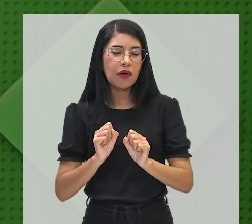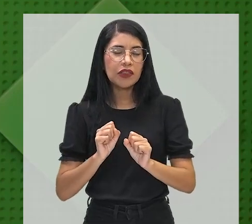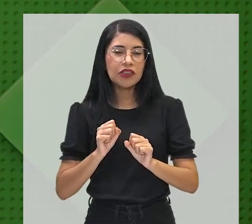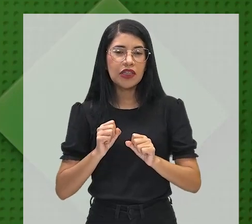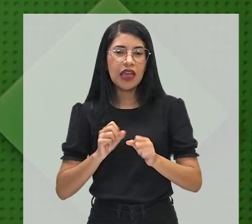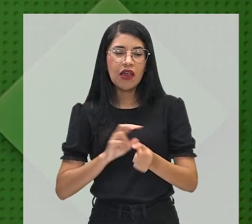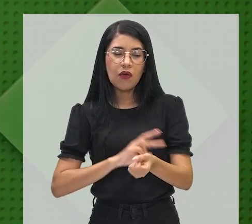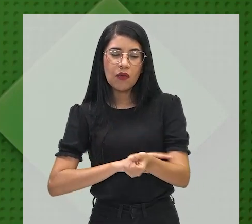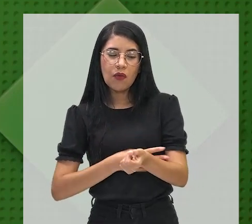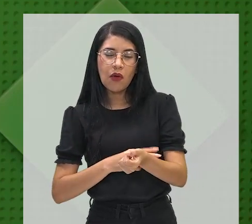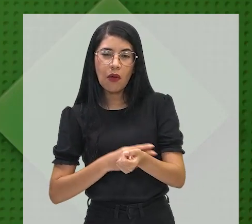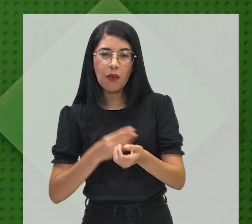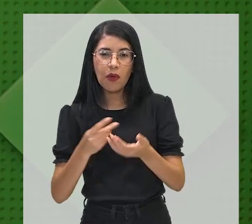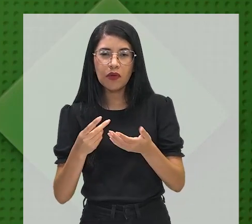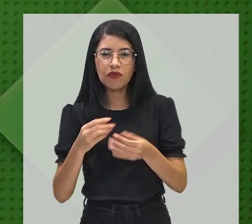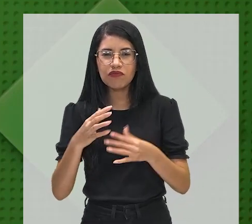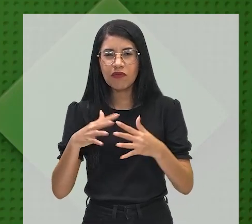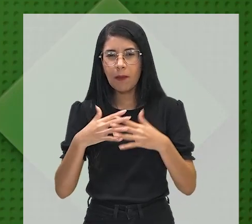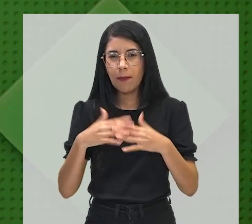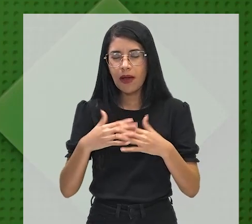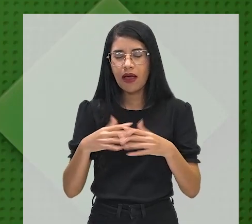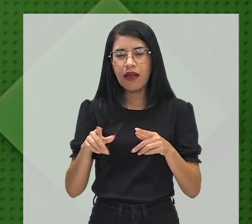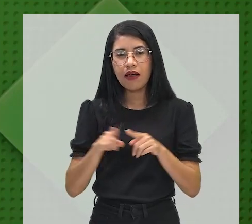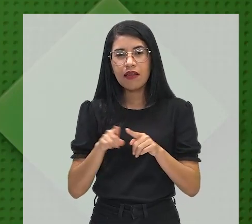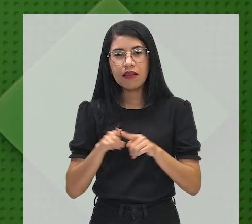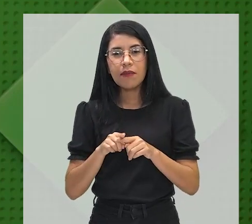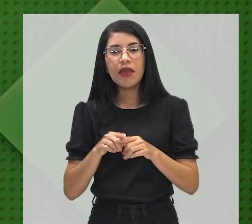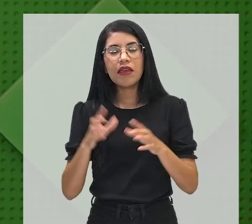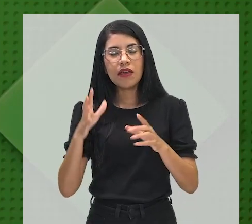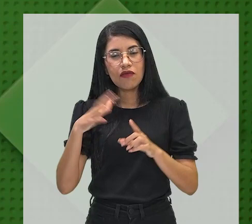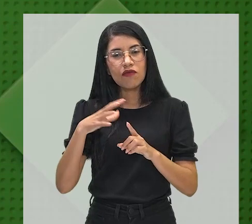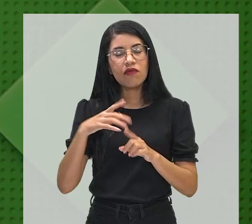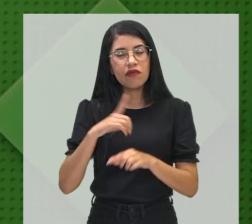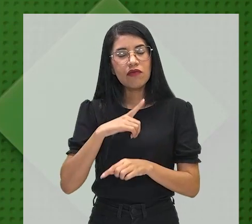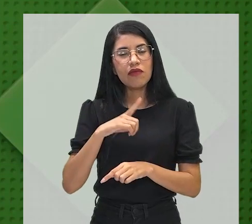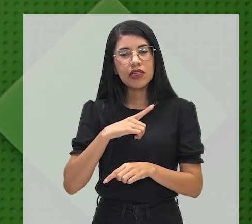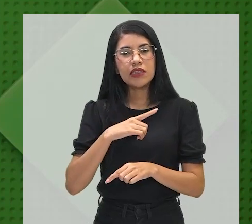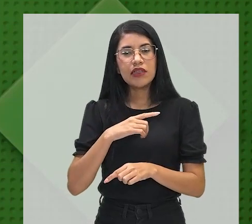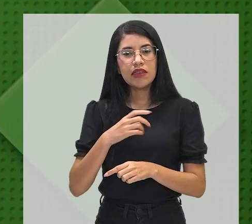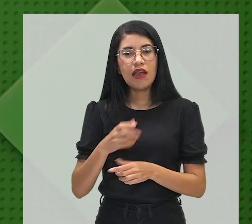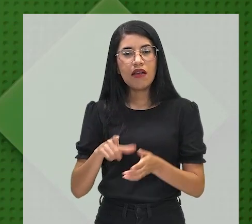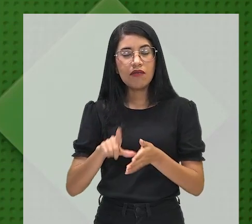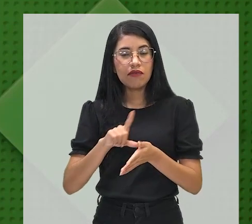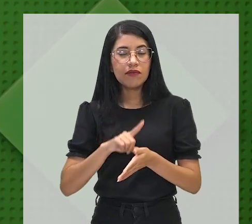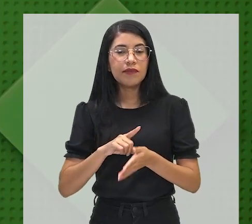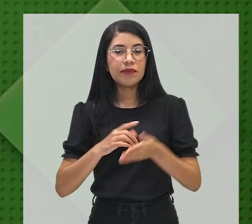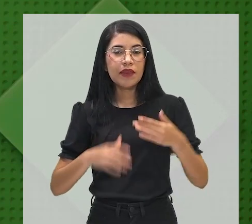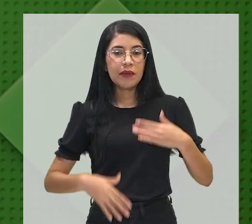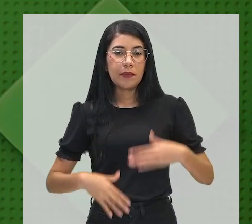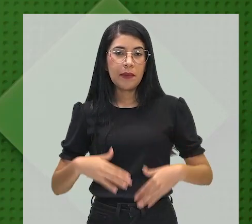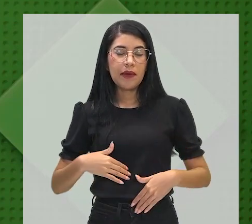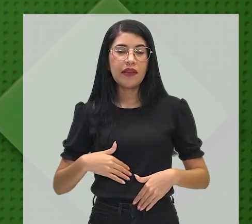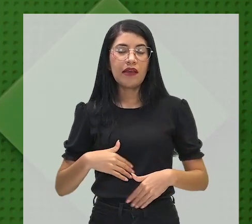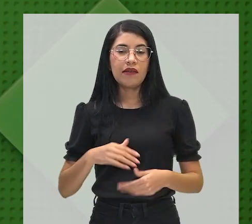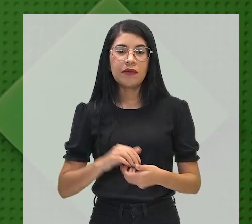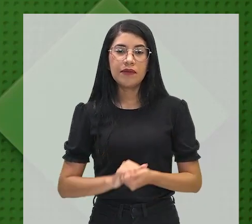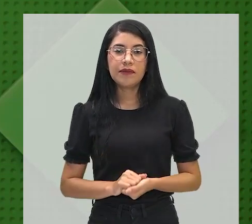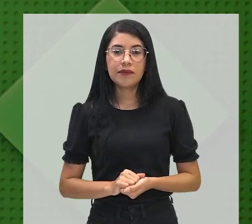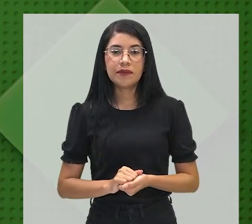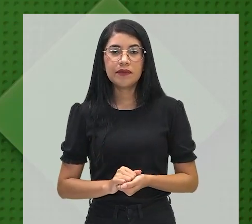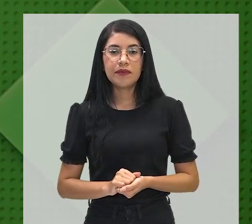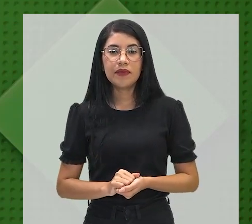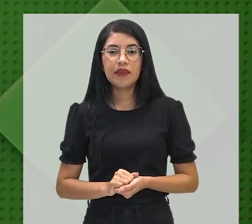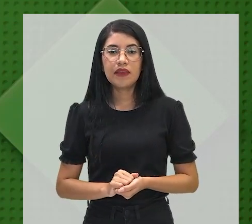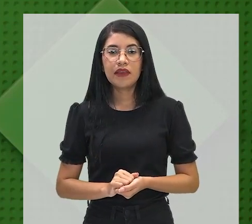mexer e desregular os nossos hormônios, tem influenciado cada vez mais também nessa puberdade precoce. Então é preciso ter